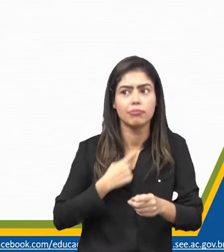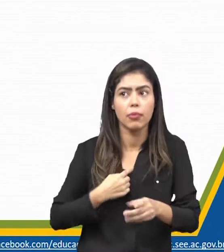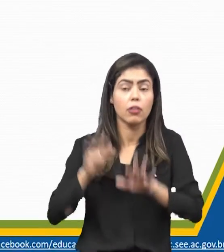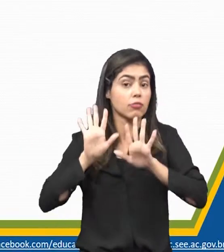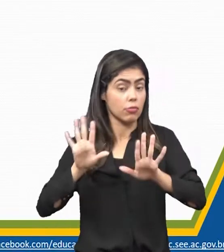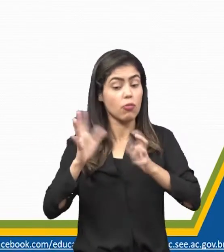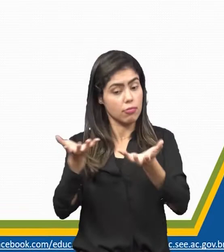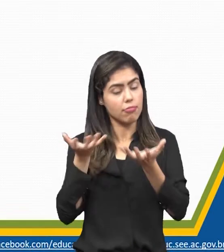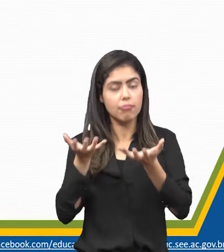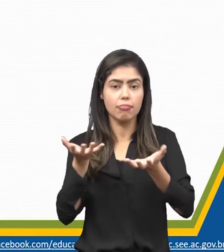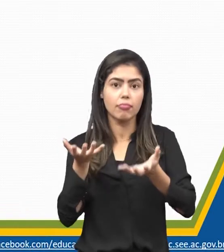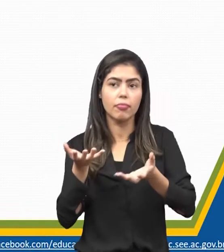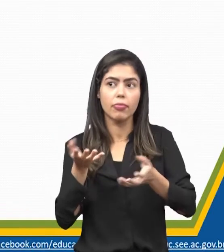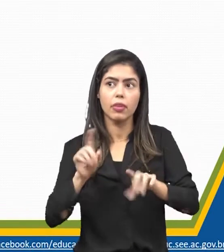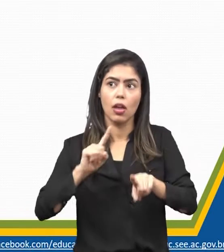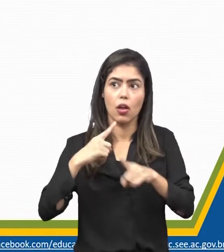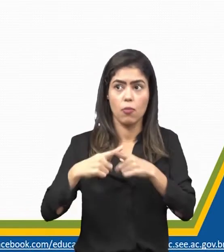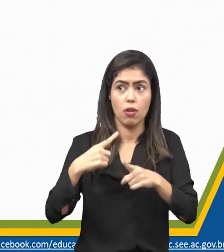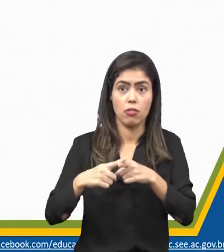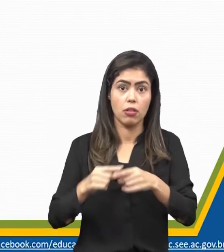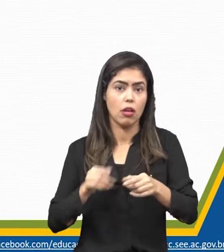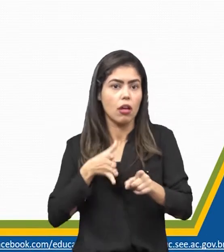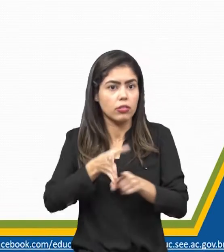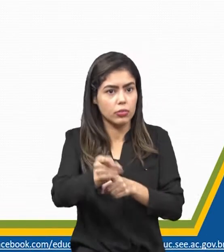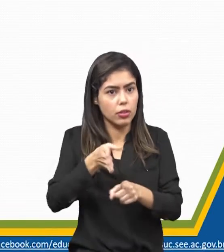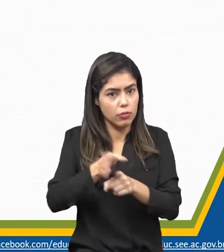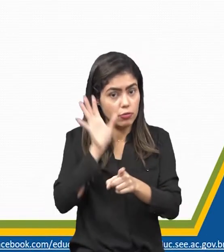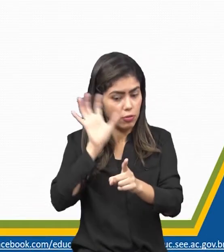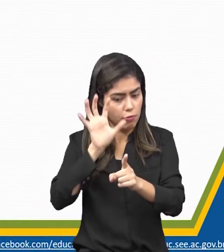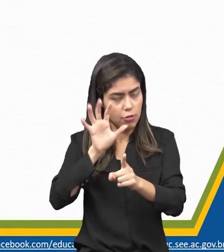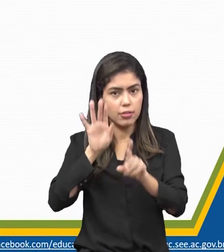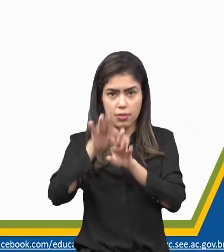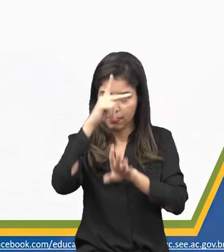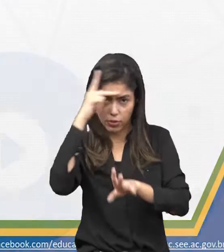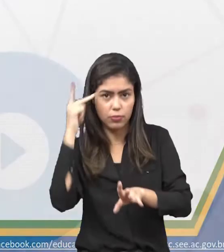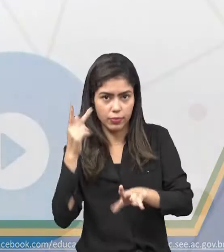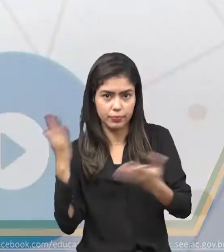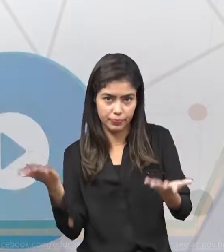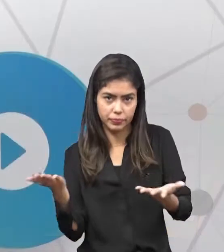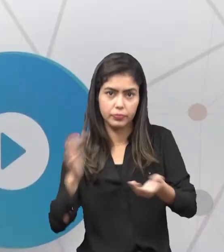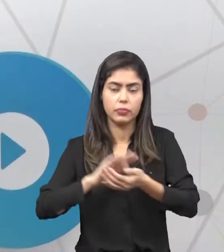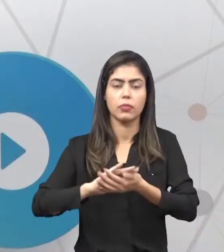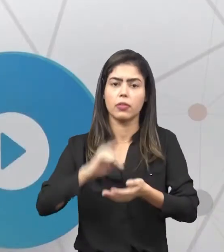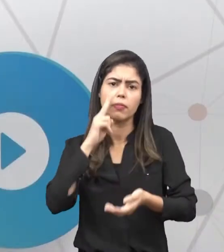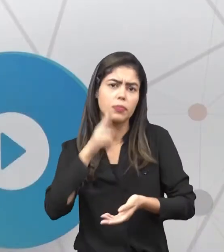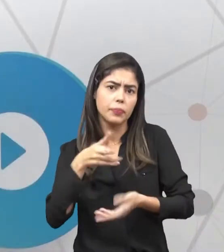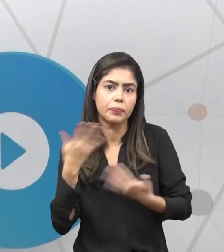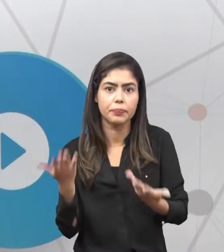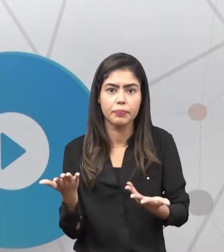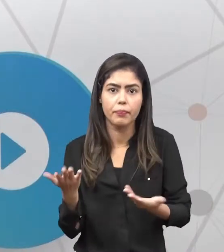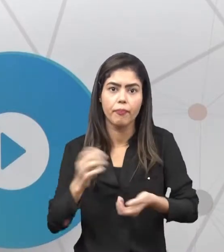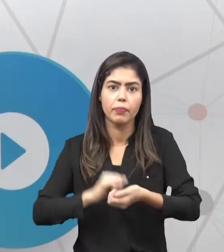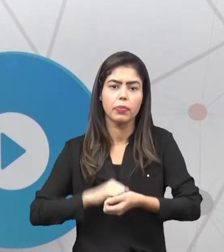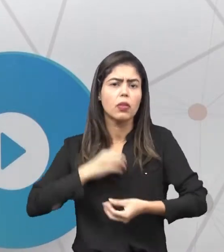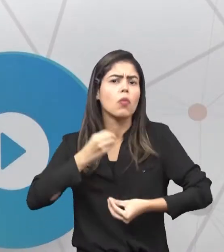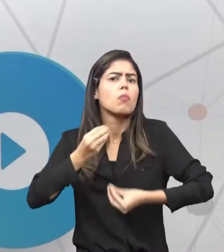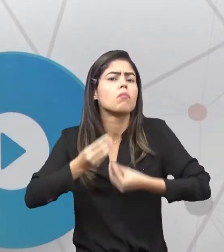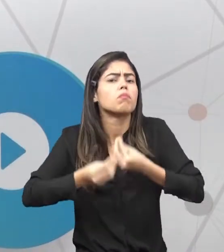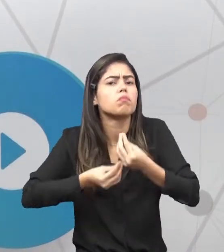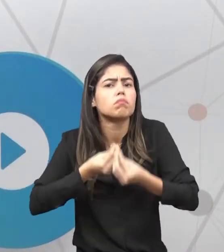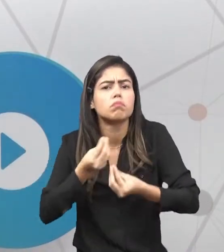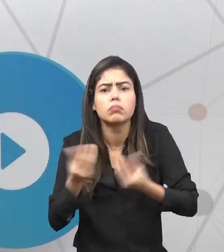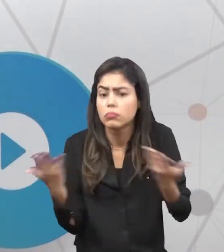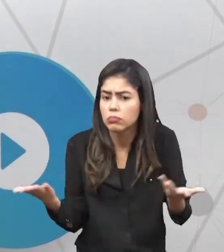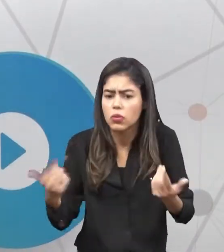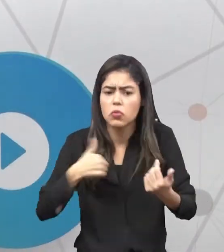você quer por causa de sua influência pessoal. Bom, vejamos. Como assim fazer